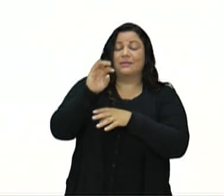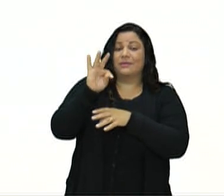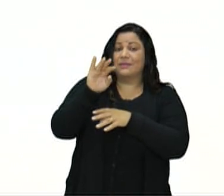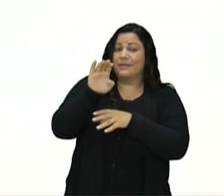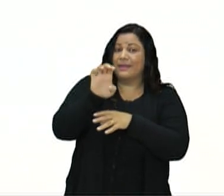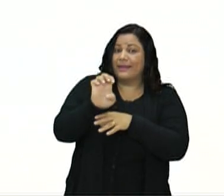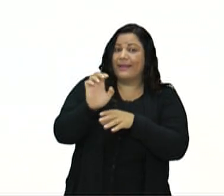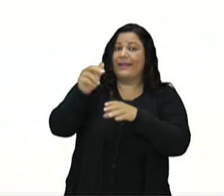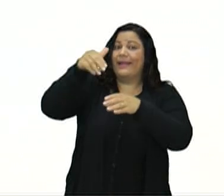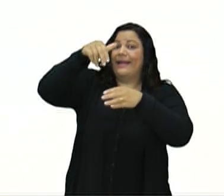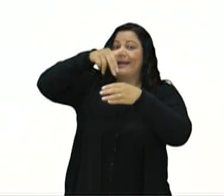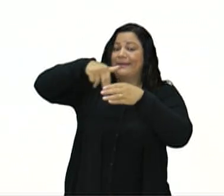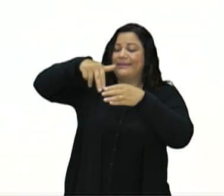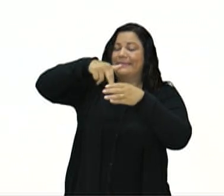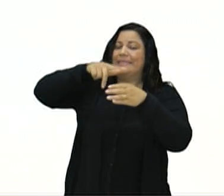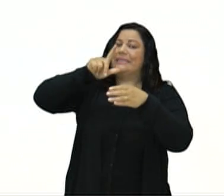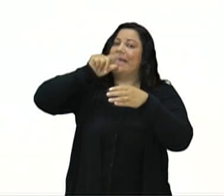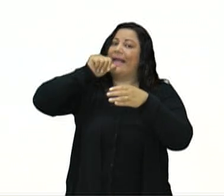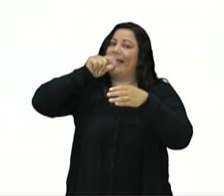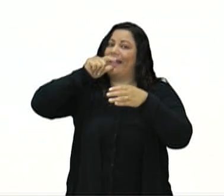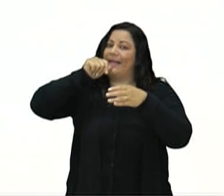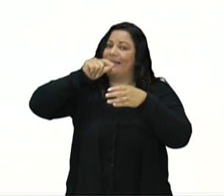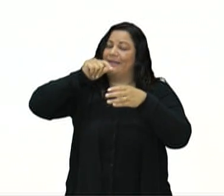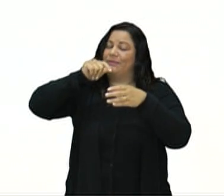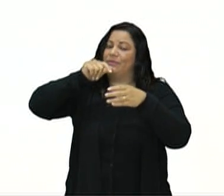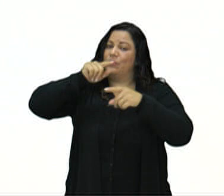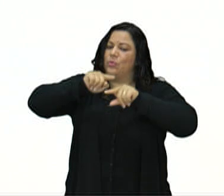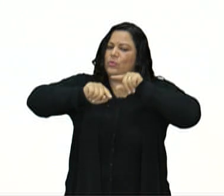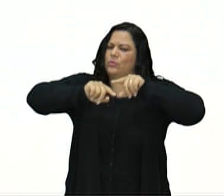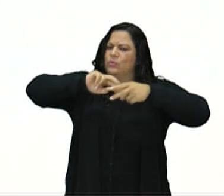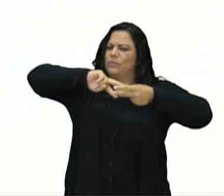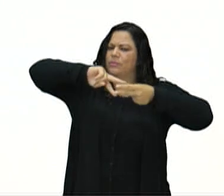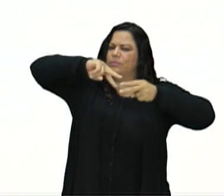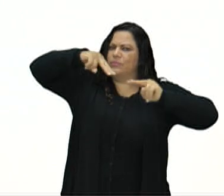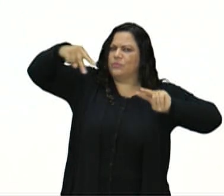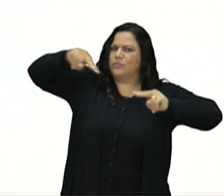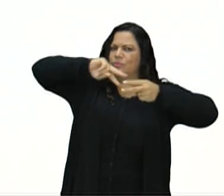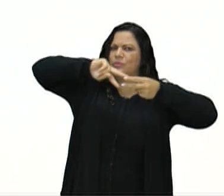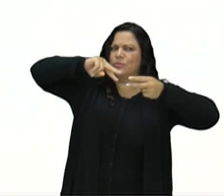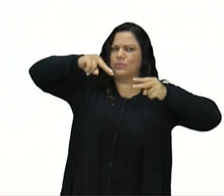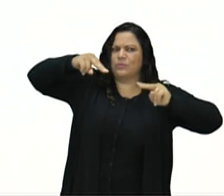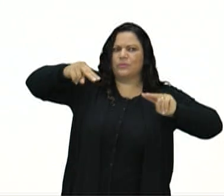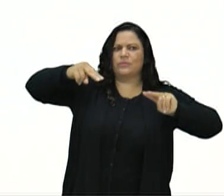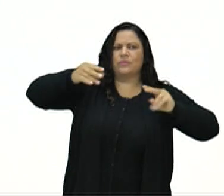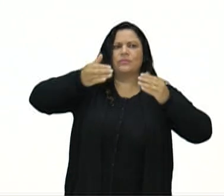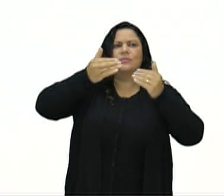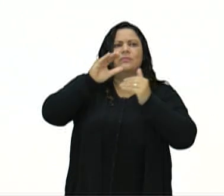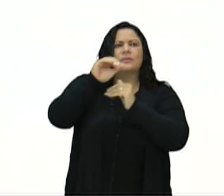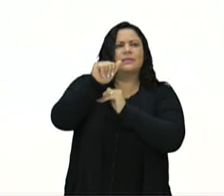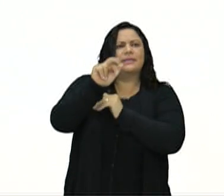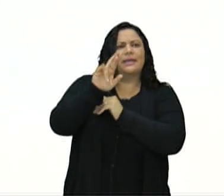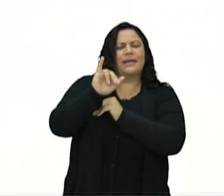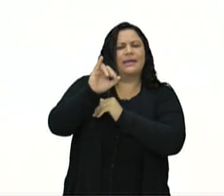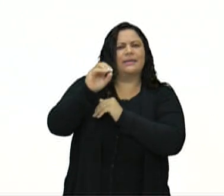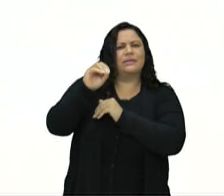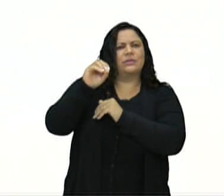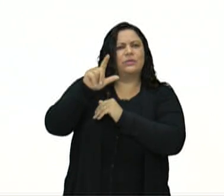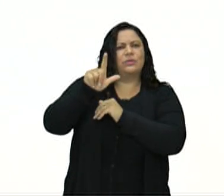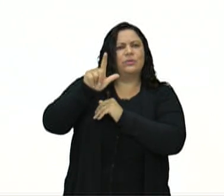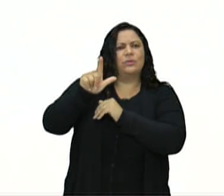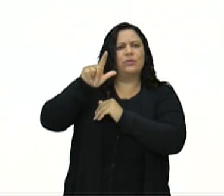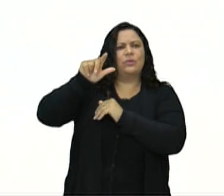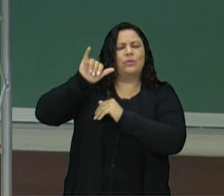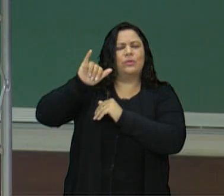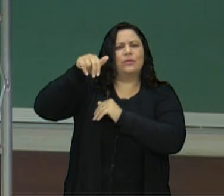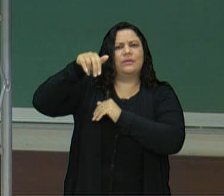líquido com materiais para fazer DNA, chamado cariolinfa. Tem uma região de alta concentração